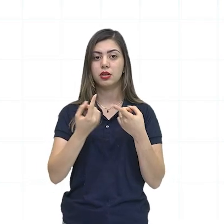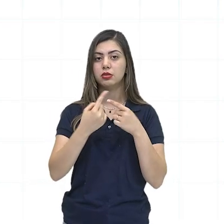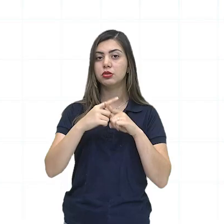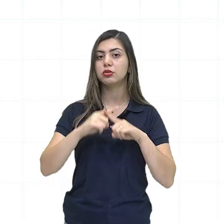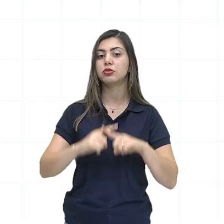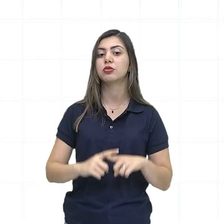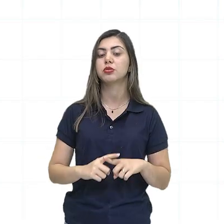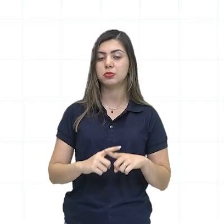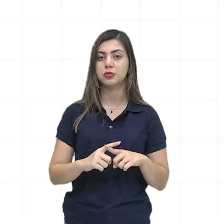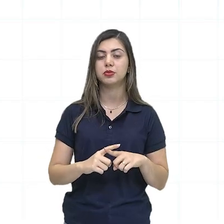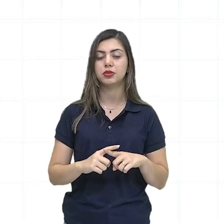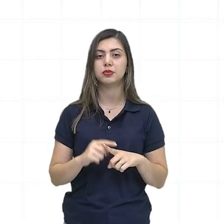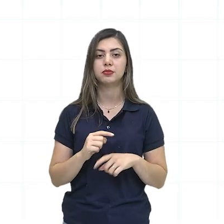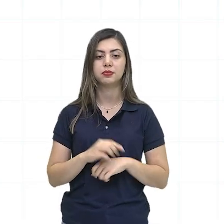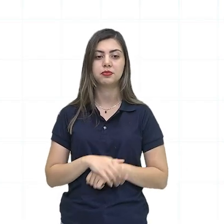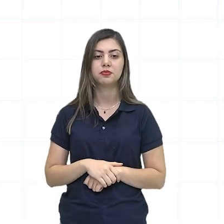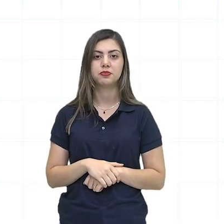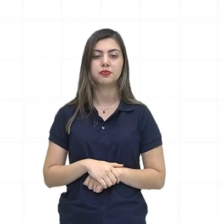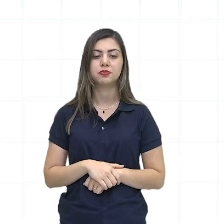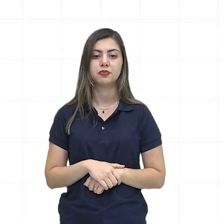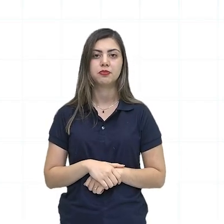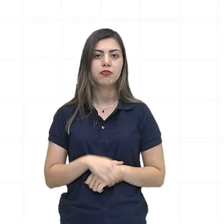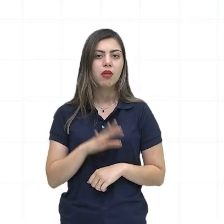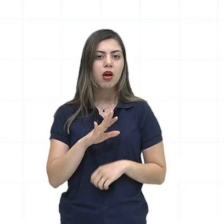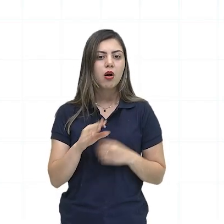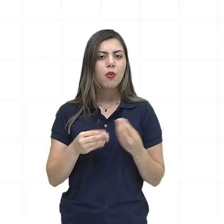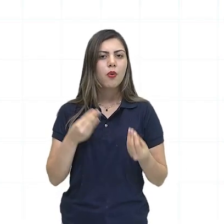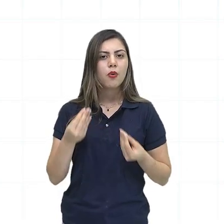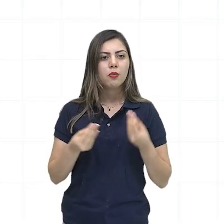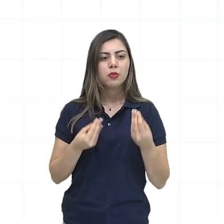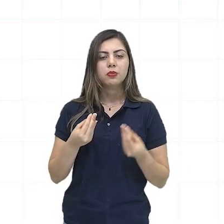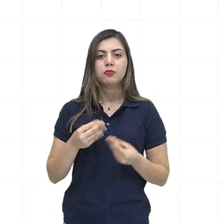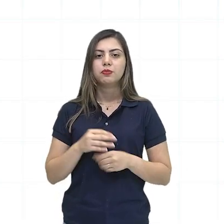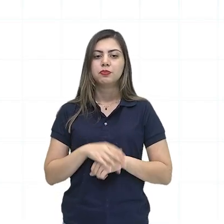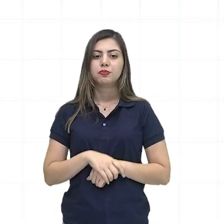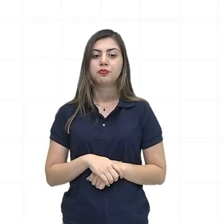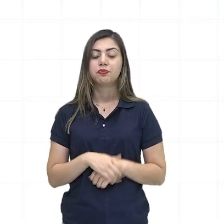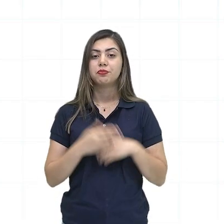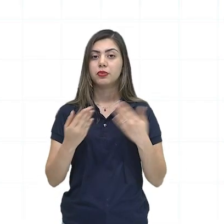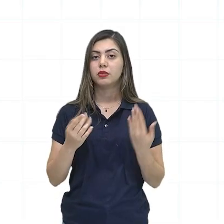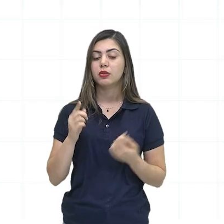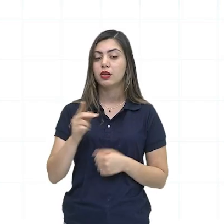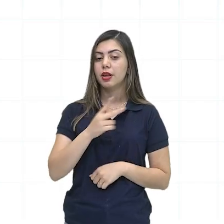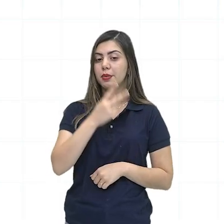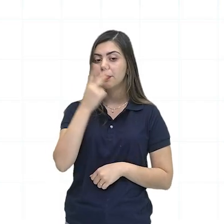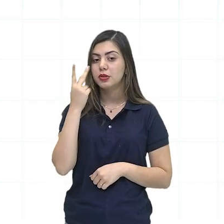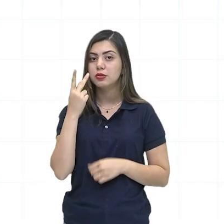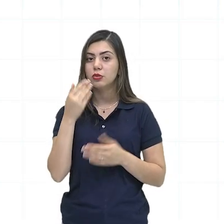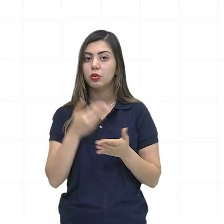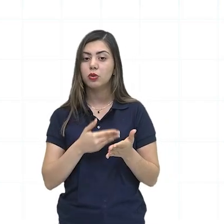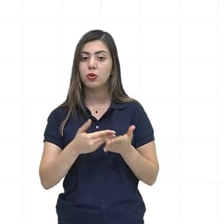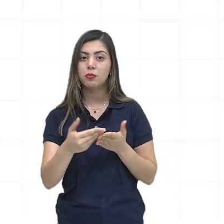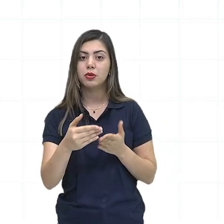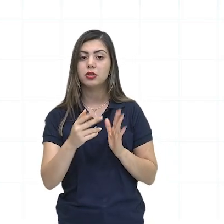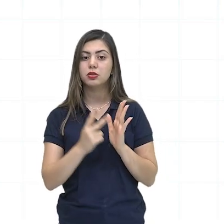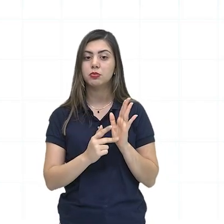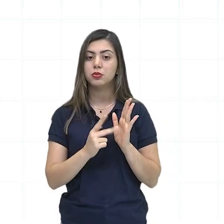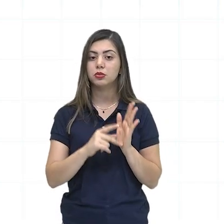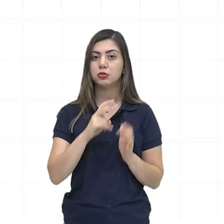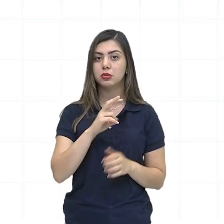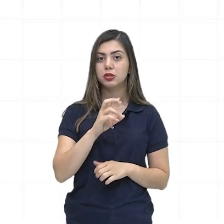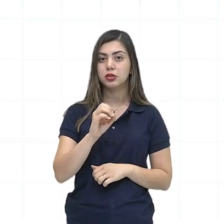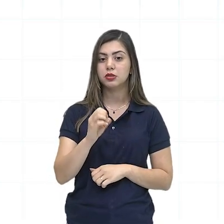em campeonatos oficiais. Como é que ela ocorre? Olha só, o jogador ele começa com